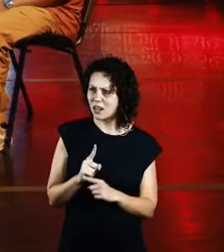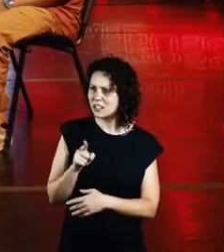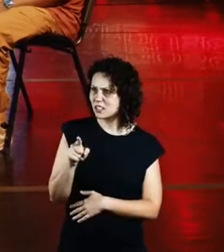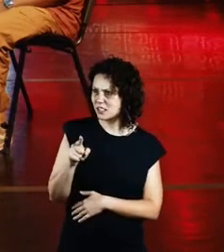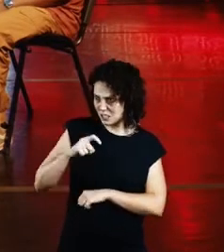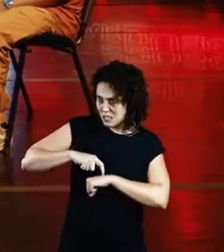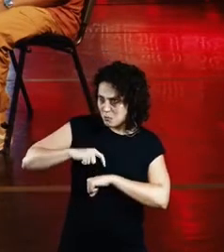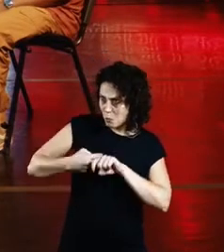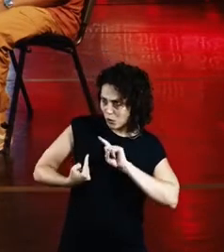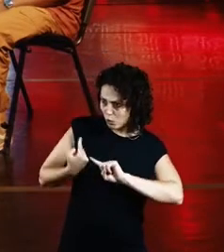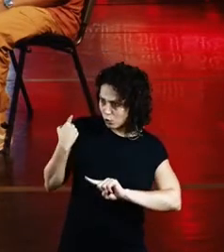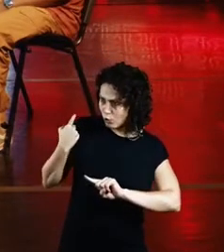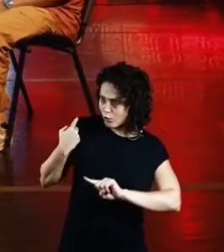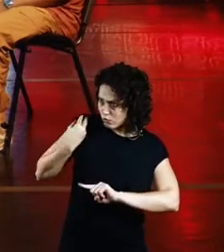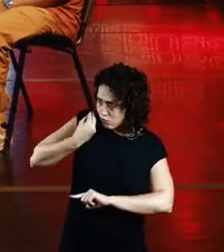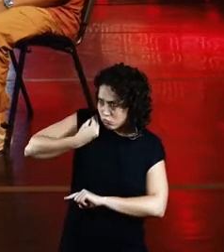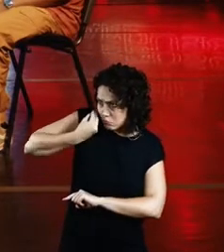Tá vendo?